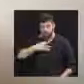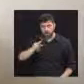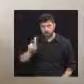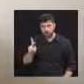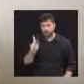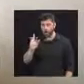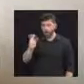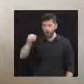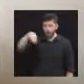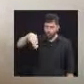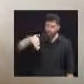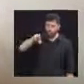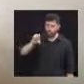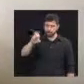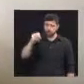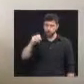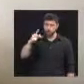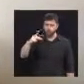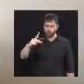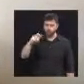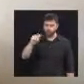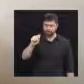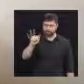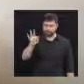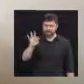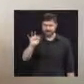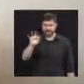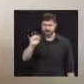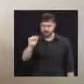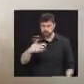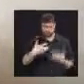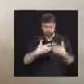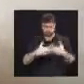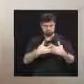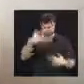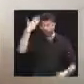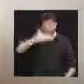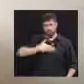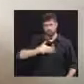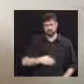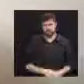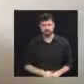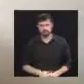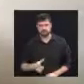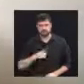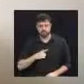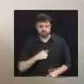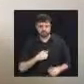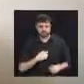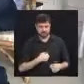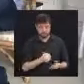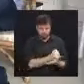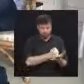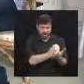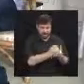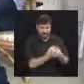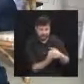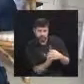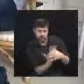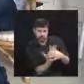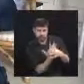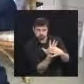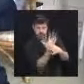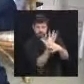vários trabalhos que a Poli 2 já fez, o ambulatório da Poli 2 já fez sobre isso. Né? A fitoterapia